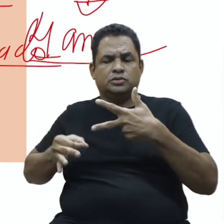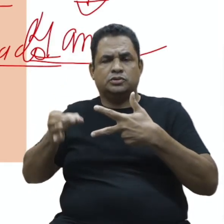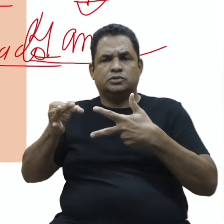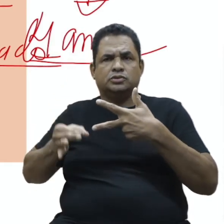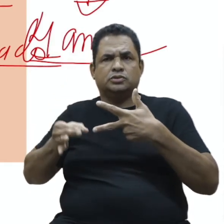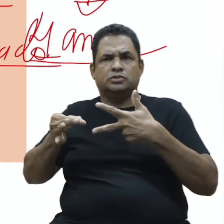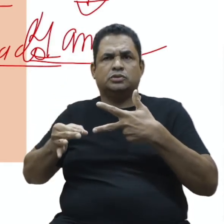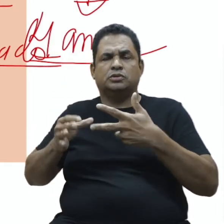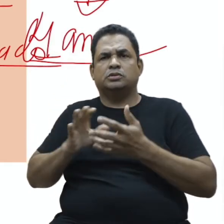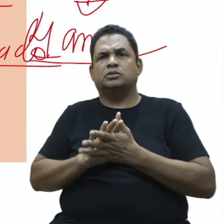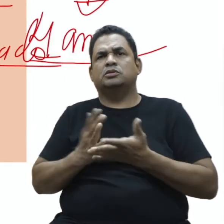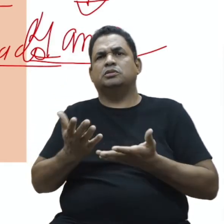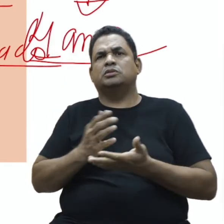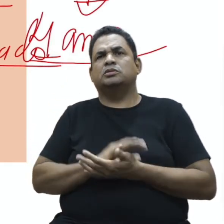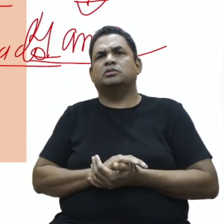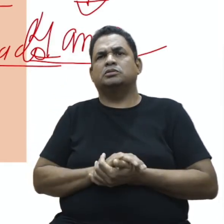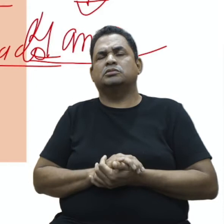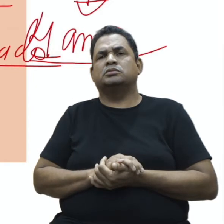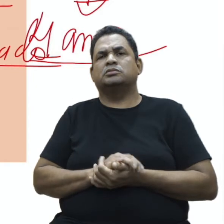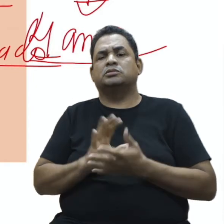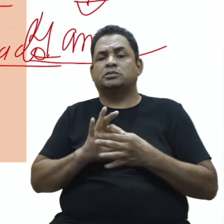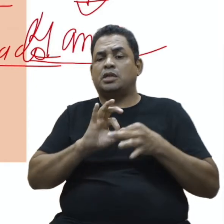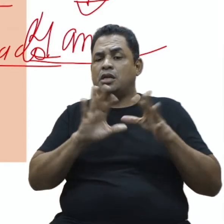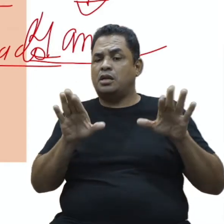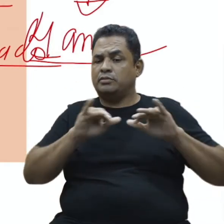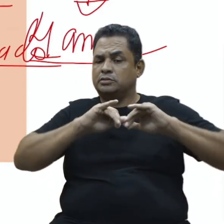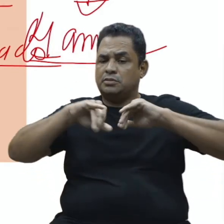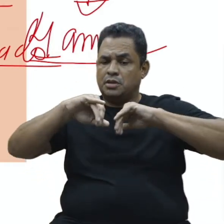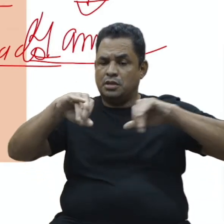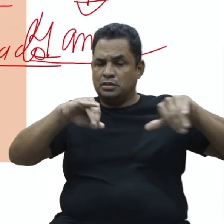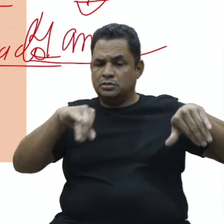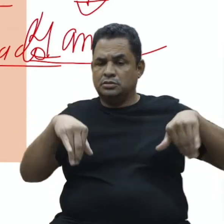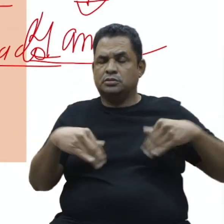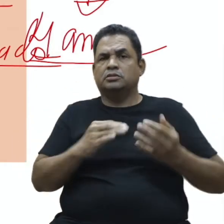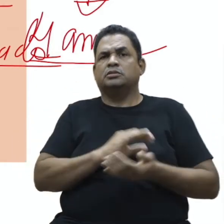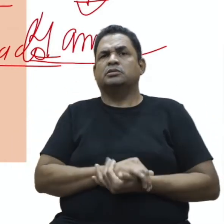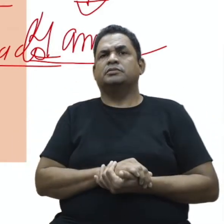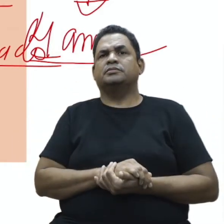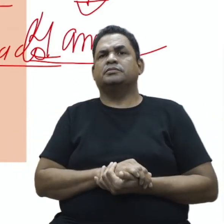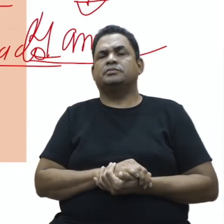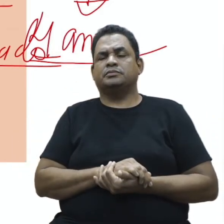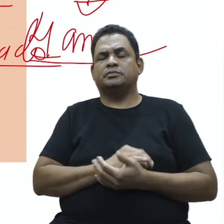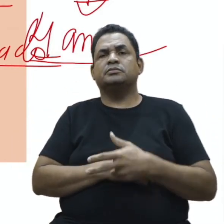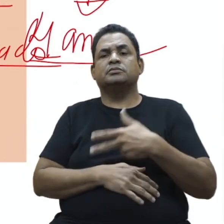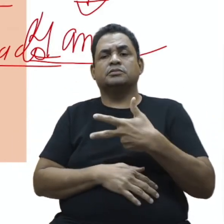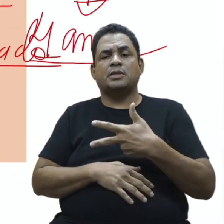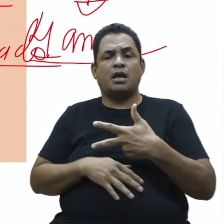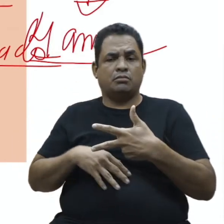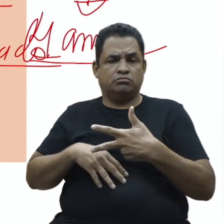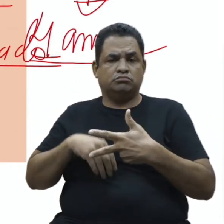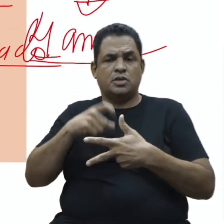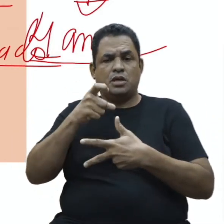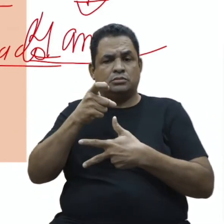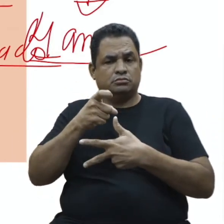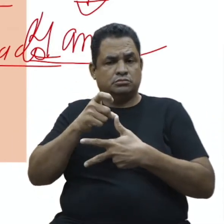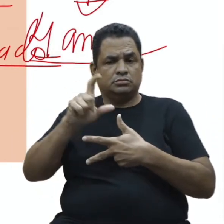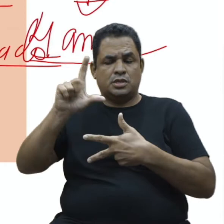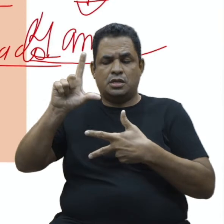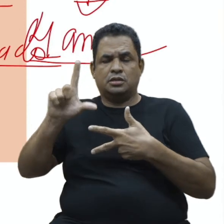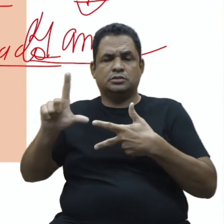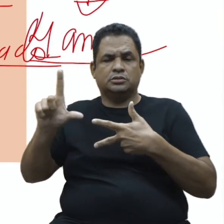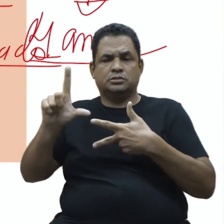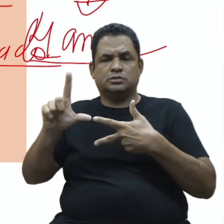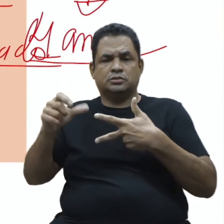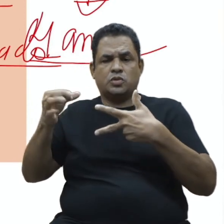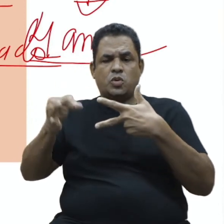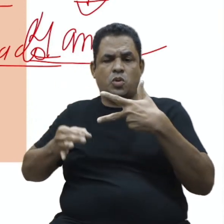ser desvinculados, tá? Legislativo e judiciário e o executivo vão